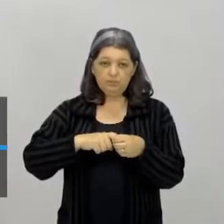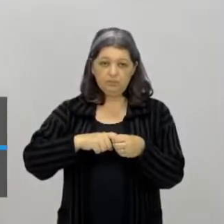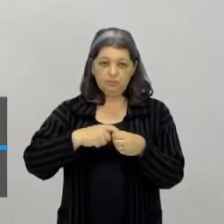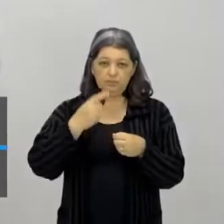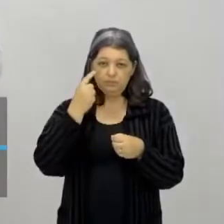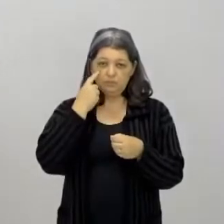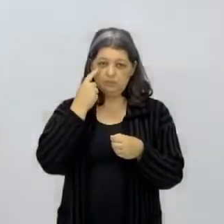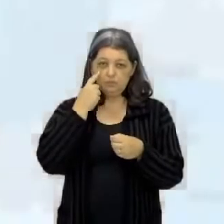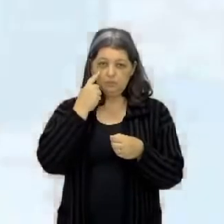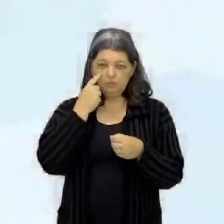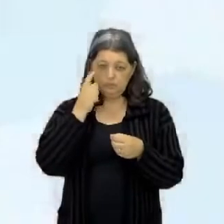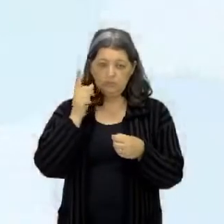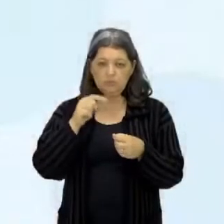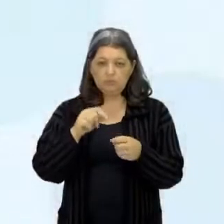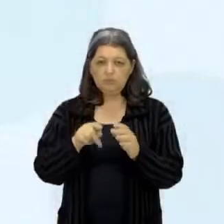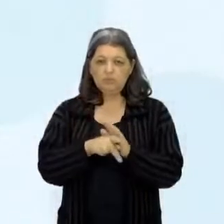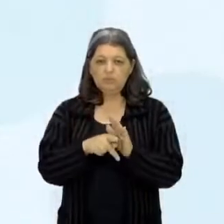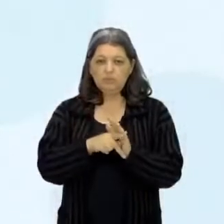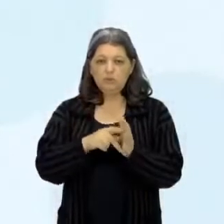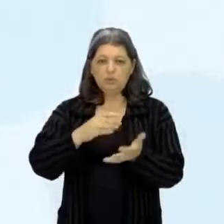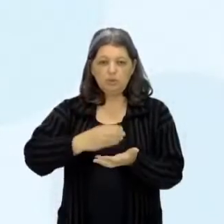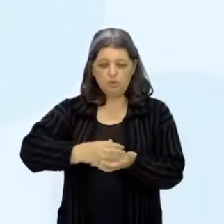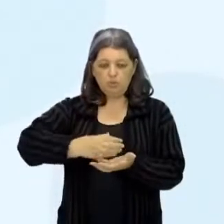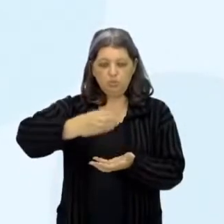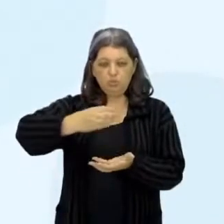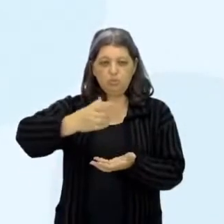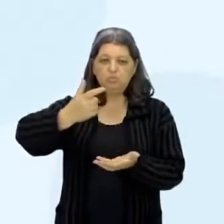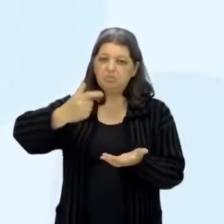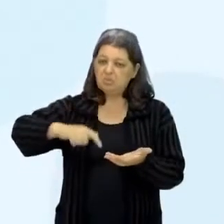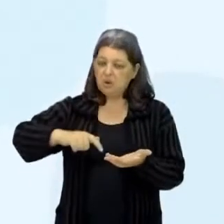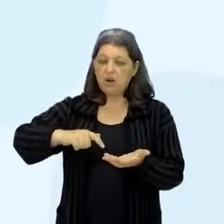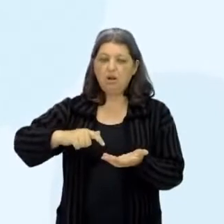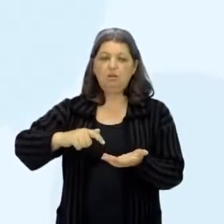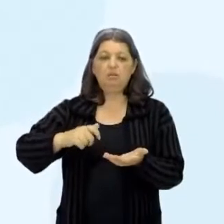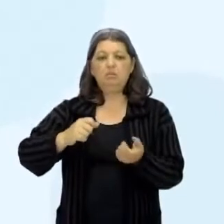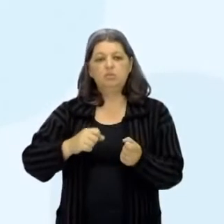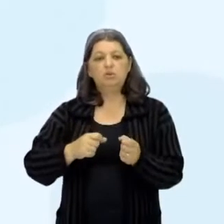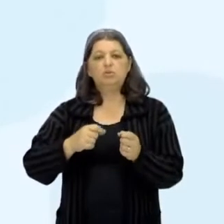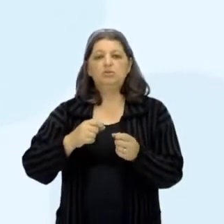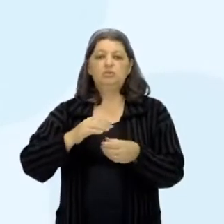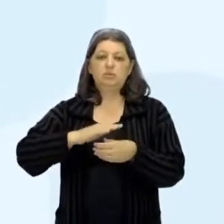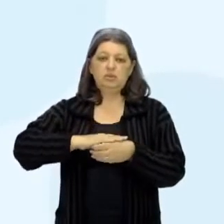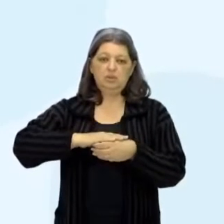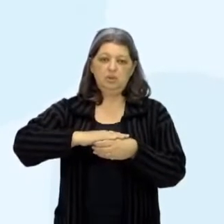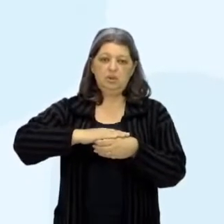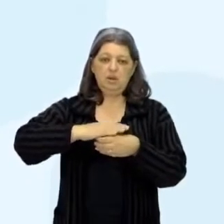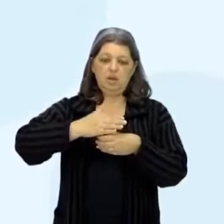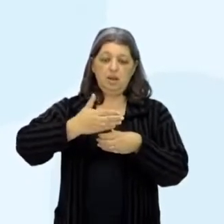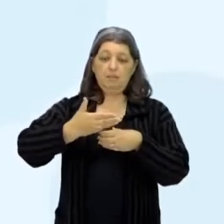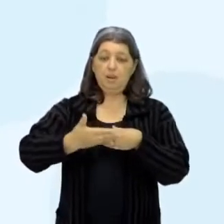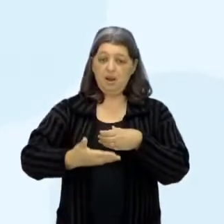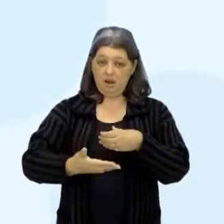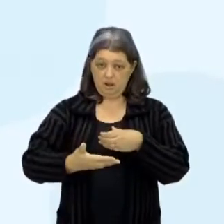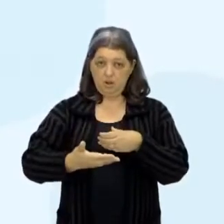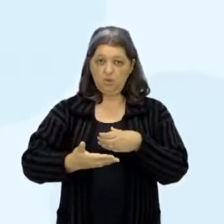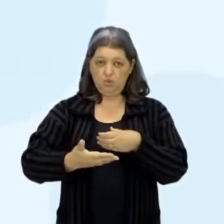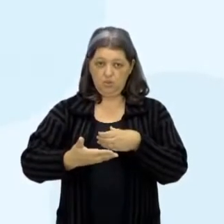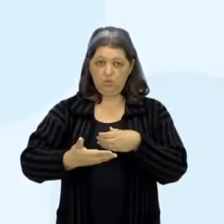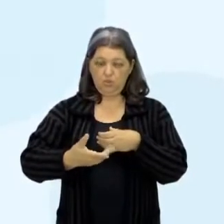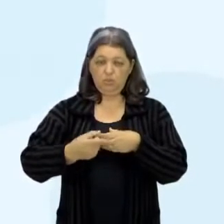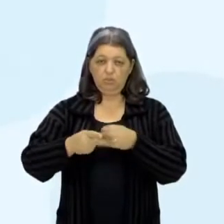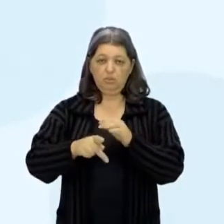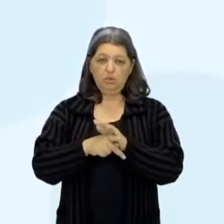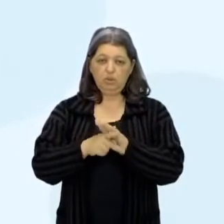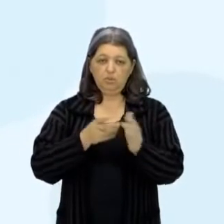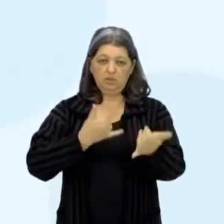Ó, como pode ser esse potinho? O potinho a gente chama de um sistema térmico. Ele pode ser aberto, né, que troca energia